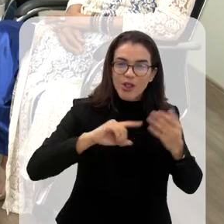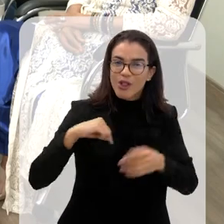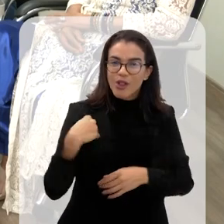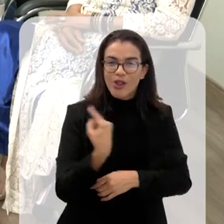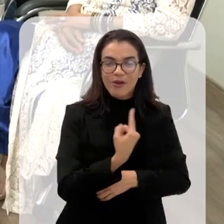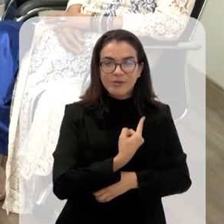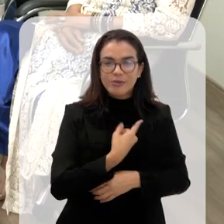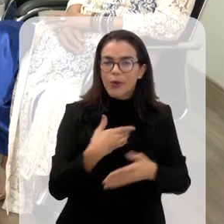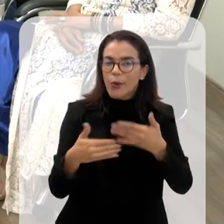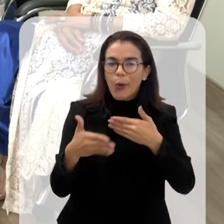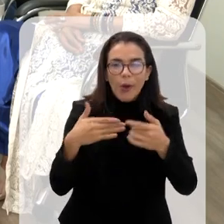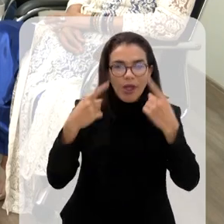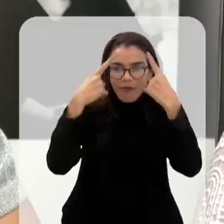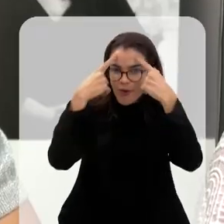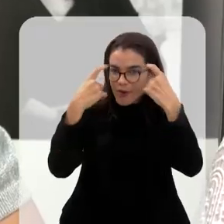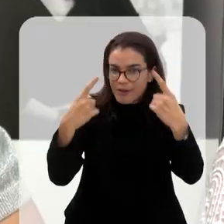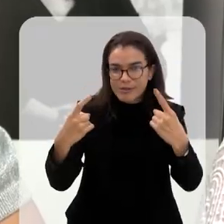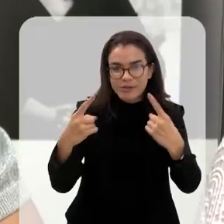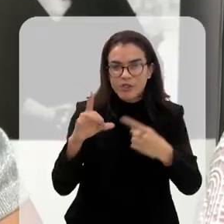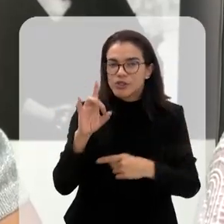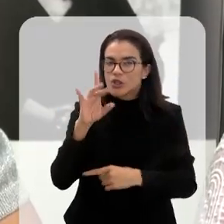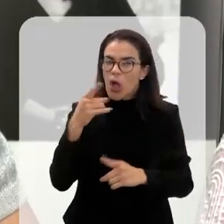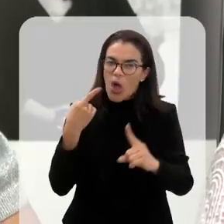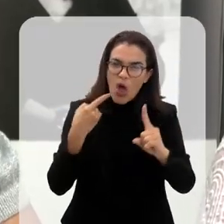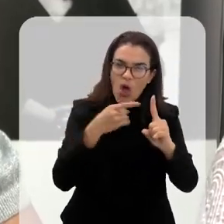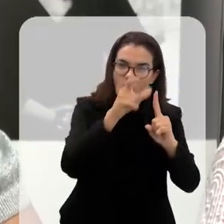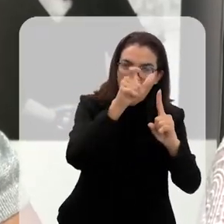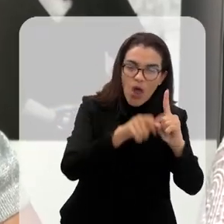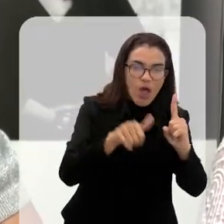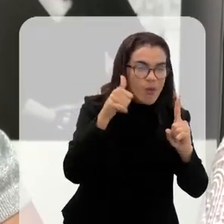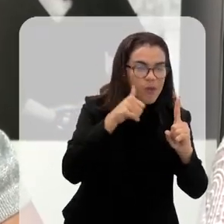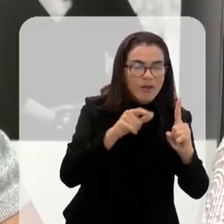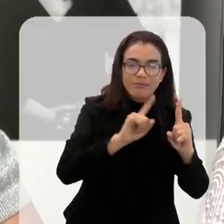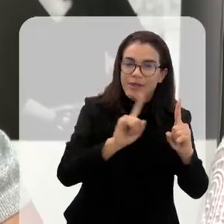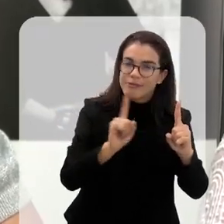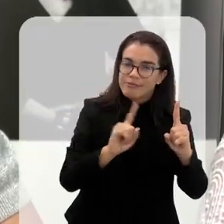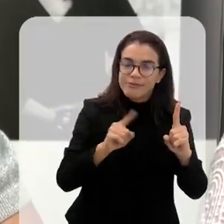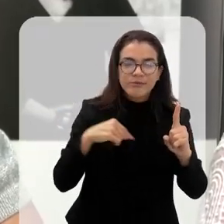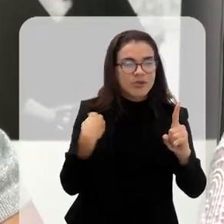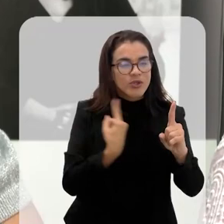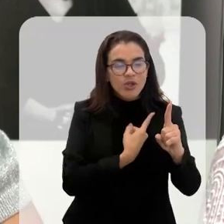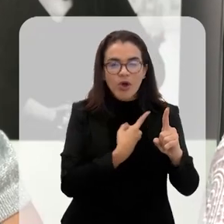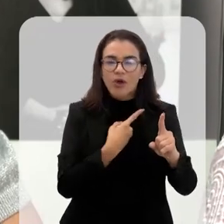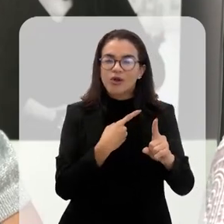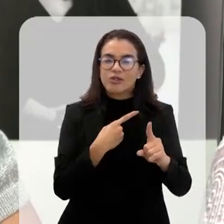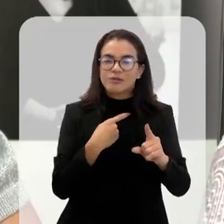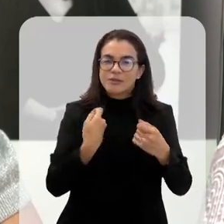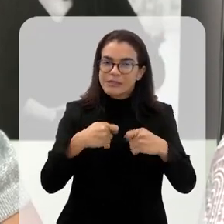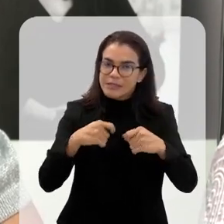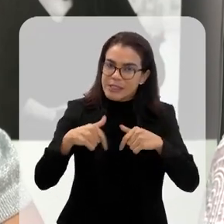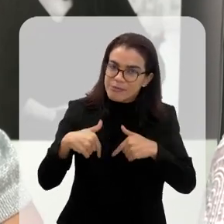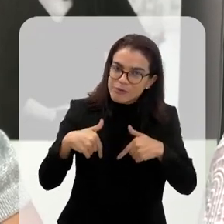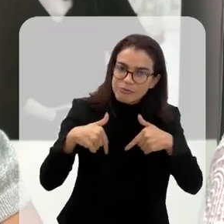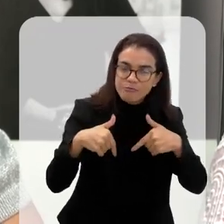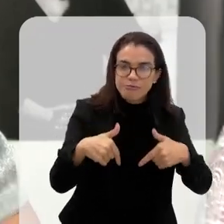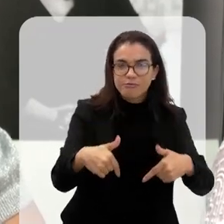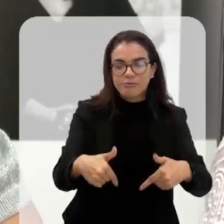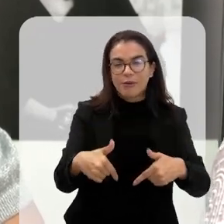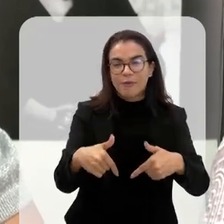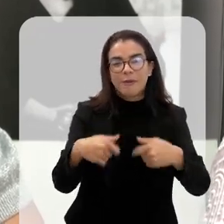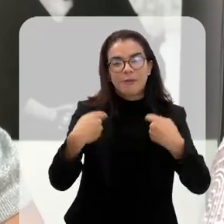parte dessa rede. Perfeito. Qualquer tipo de violência, não só contra a mulher. Então, nós todos somos atores dessa